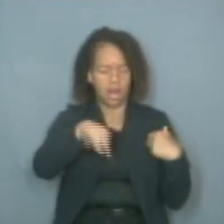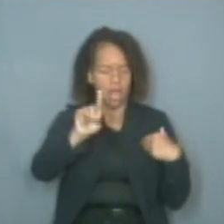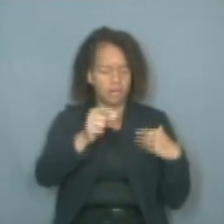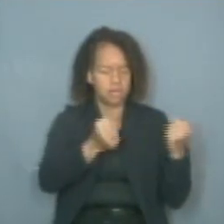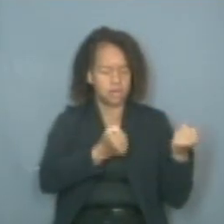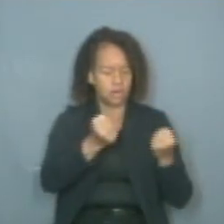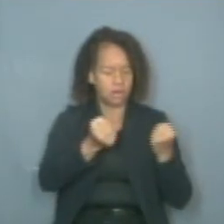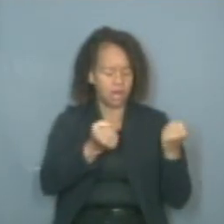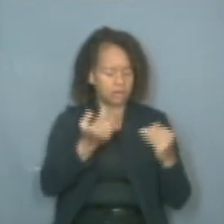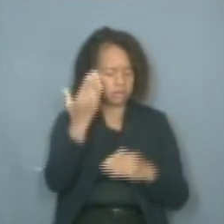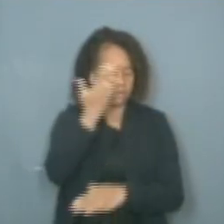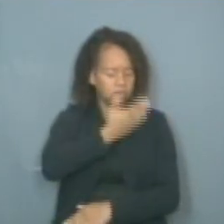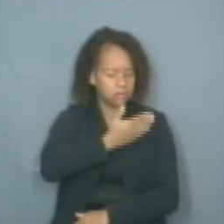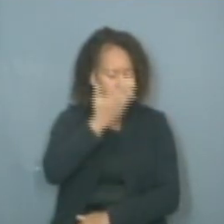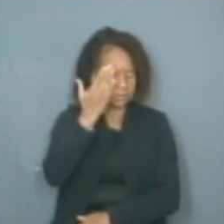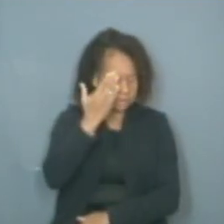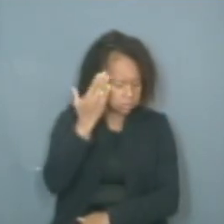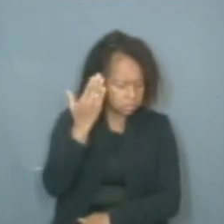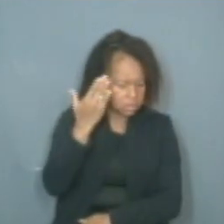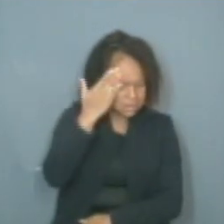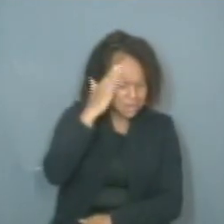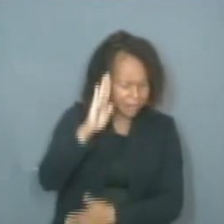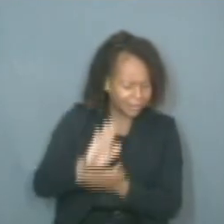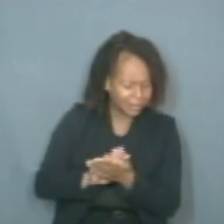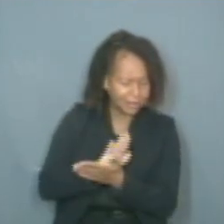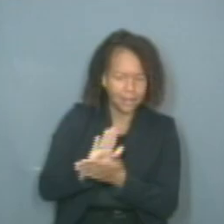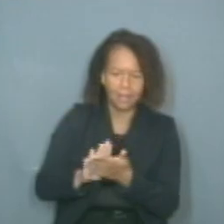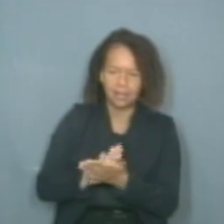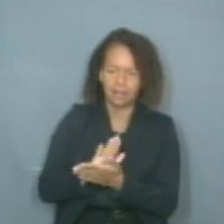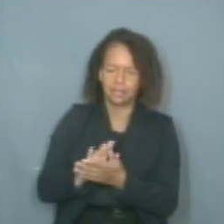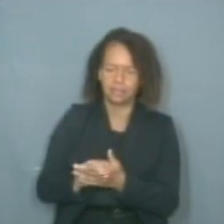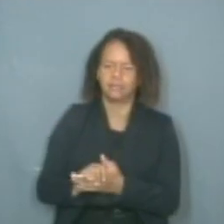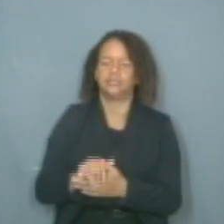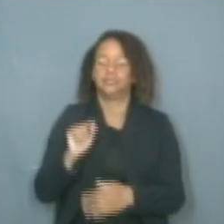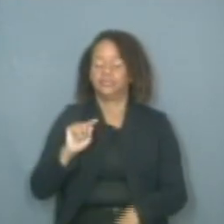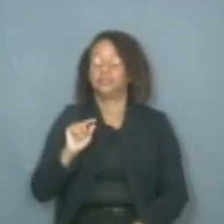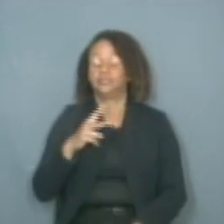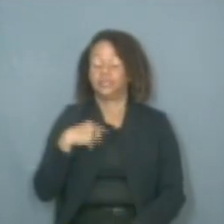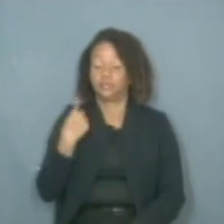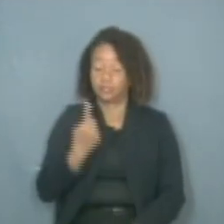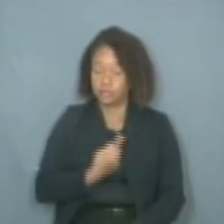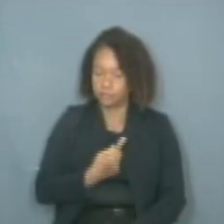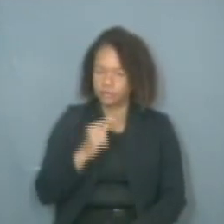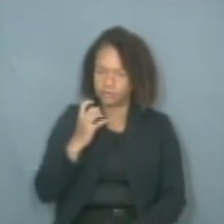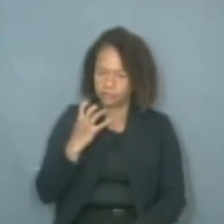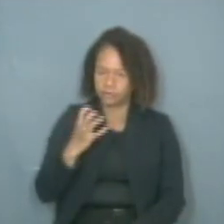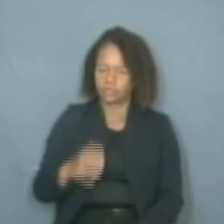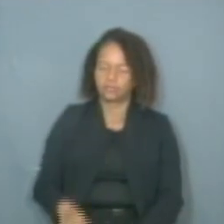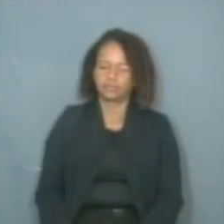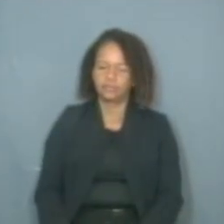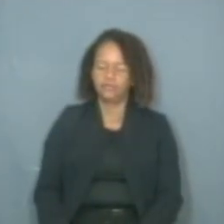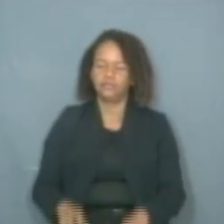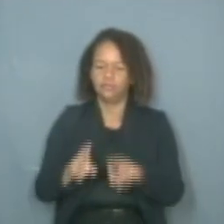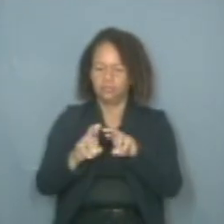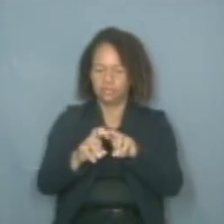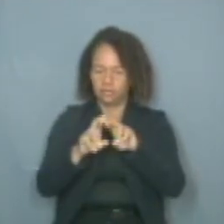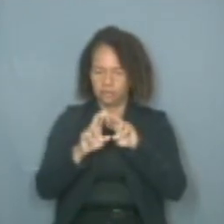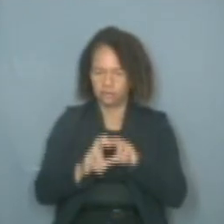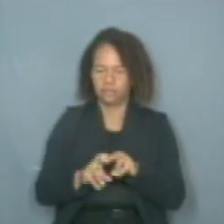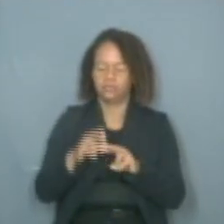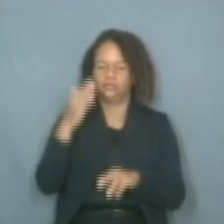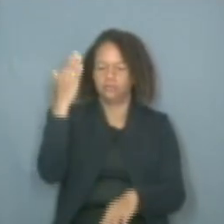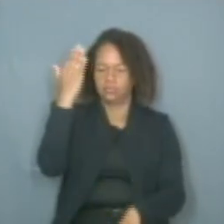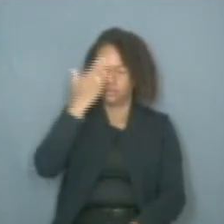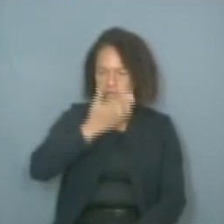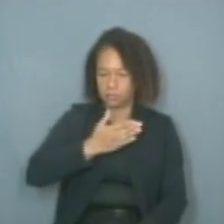que a pessoa tenha nenhum conhecimento. Então, para que fique claro, o que é que a gente defende aqui? Que o requerimento seja